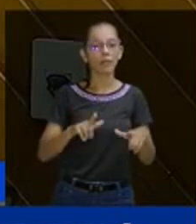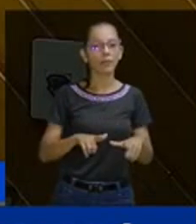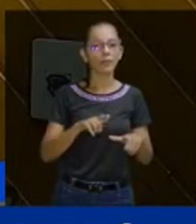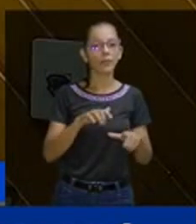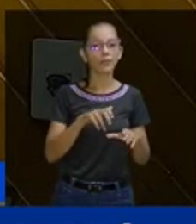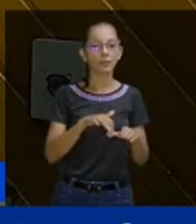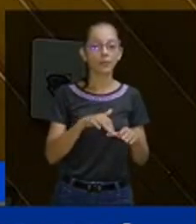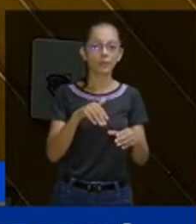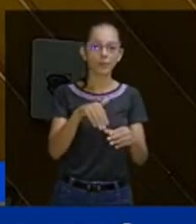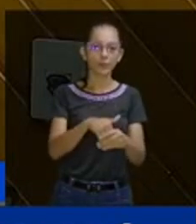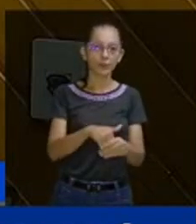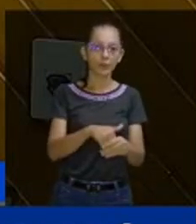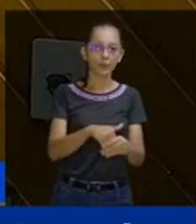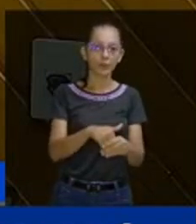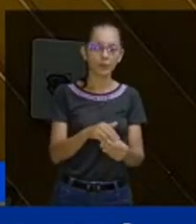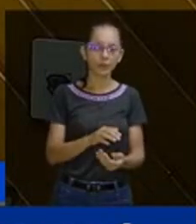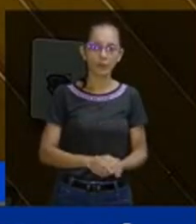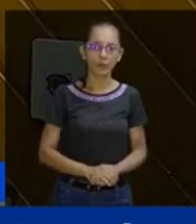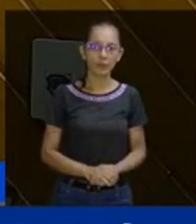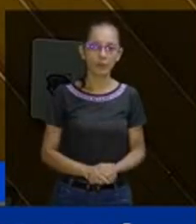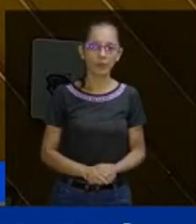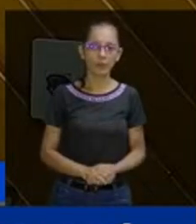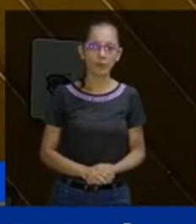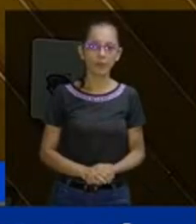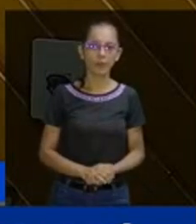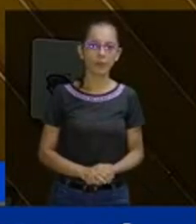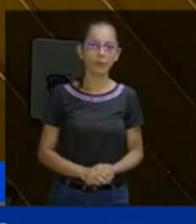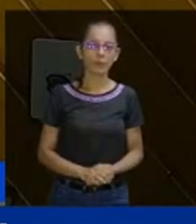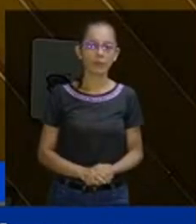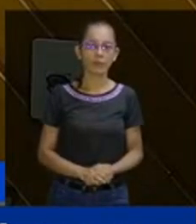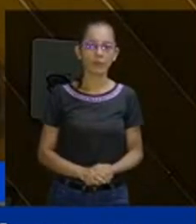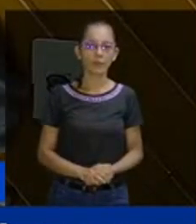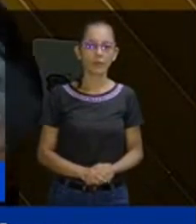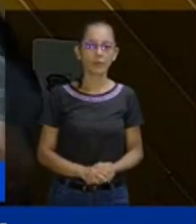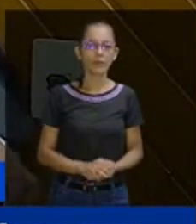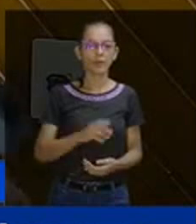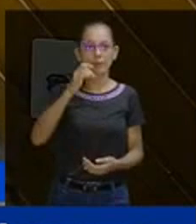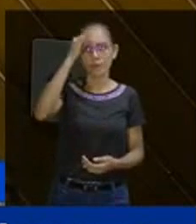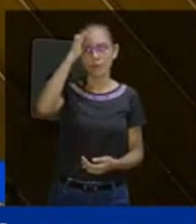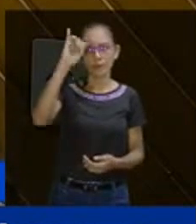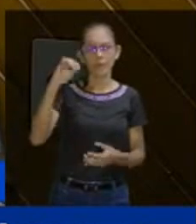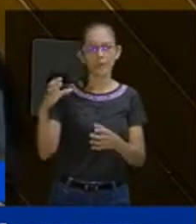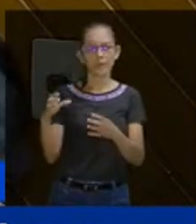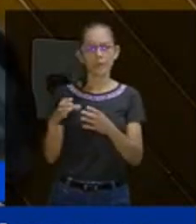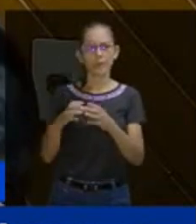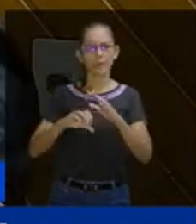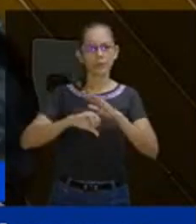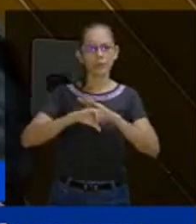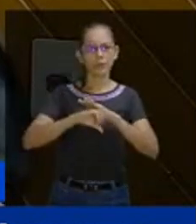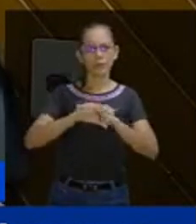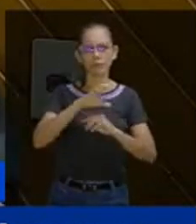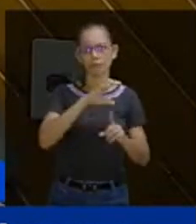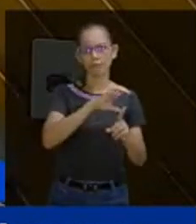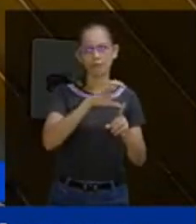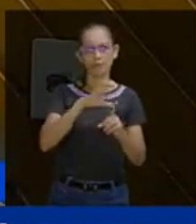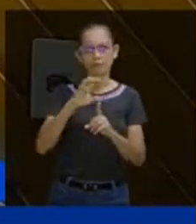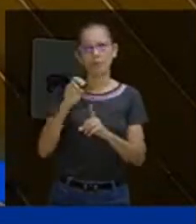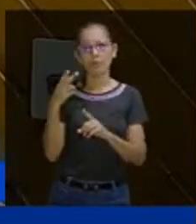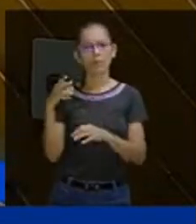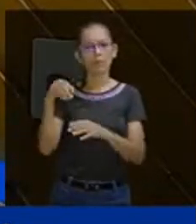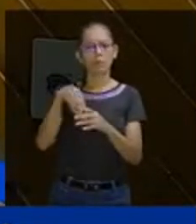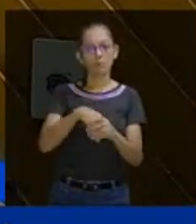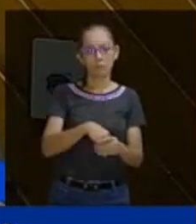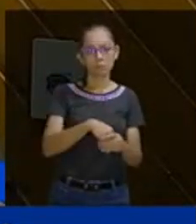neste caso, é uma ferramenta legítima e proporcional para prevenir que facções criminosas contaminem as eleições municipais em